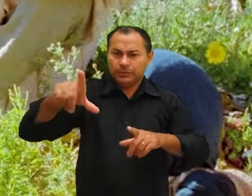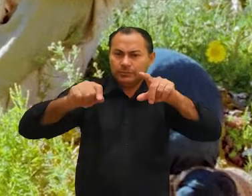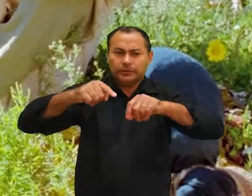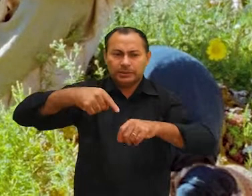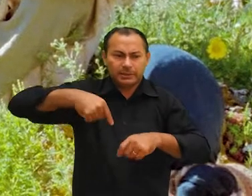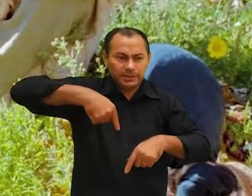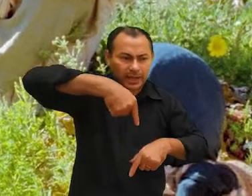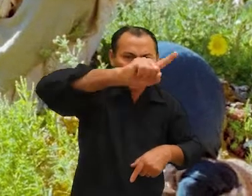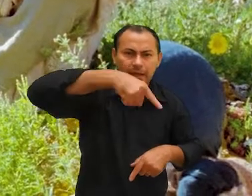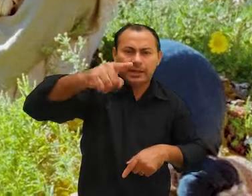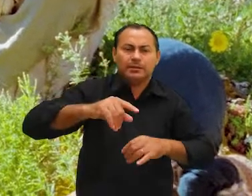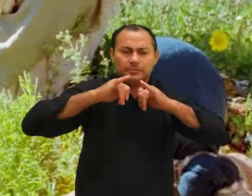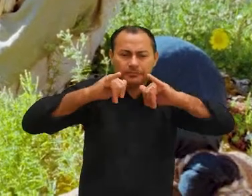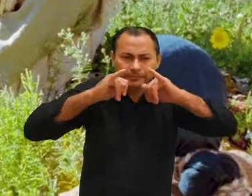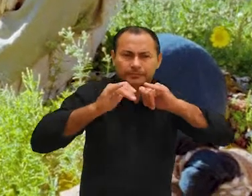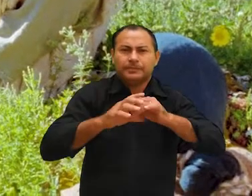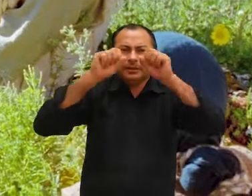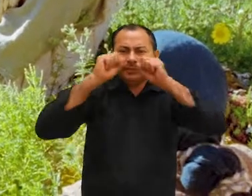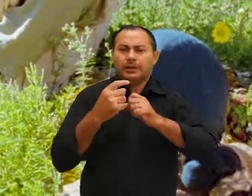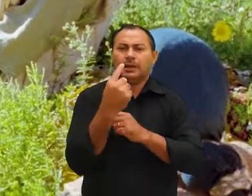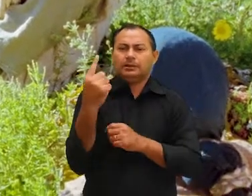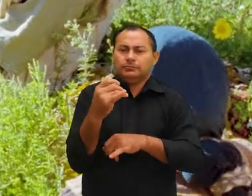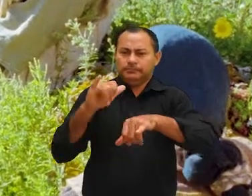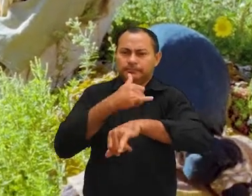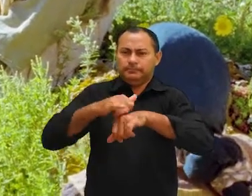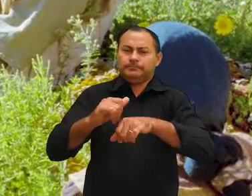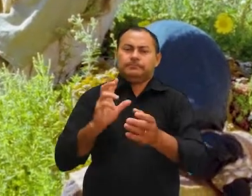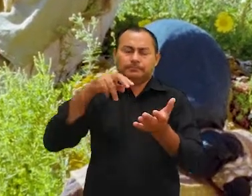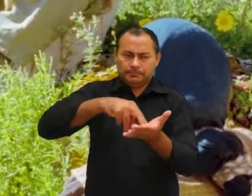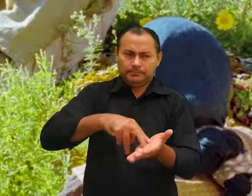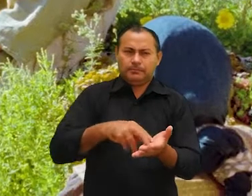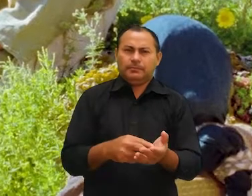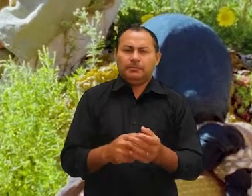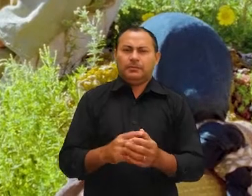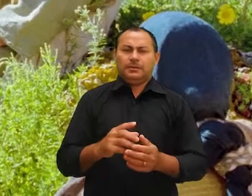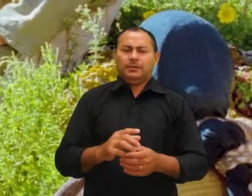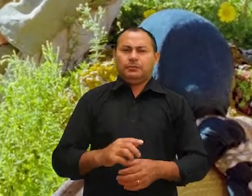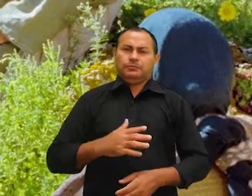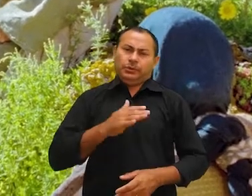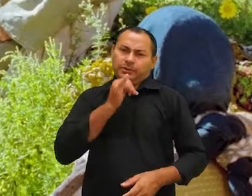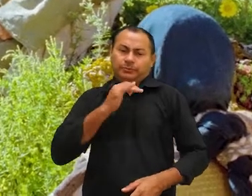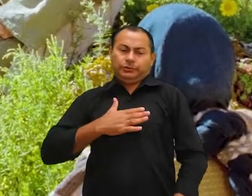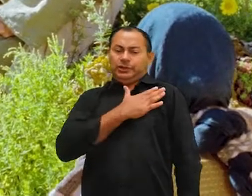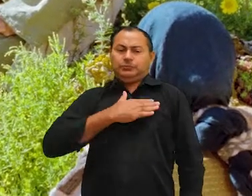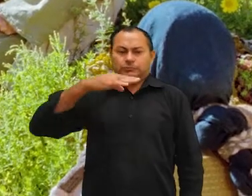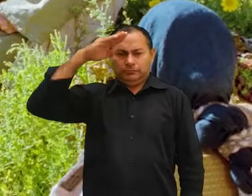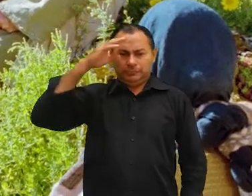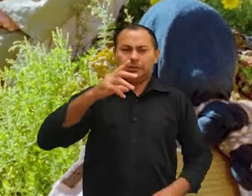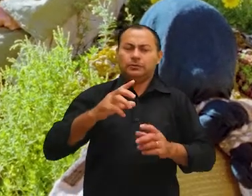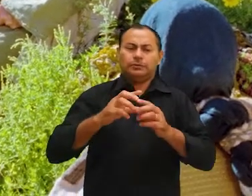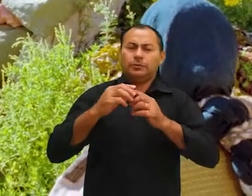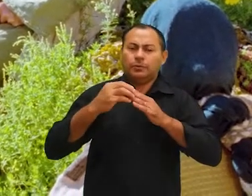escolhi para irem e darem fruto querendo dizer que cada um deles foi estrategicamente posicionado como um general no exército